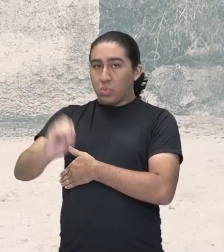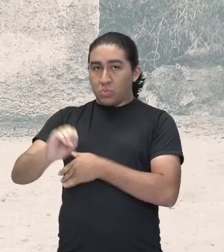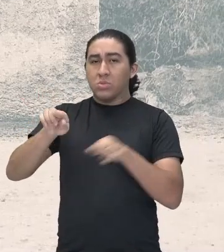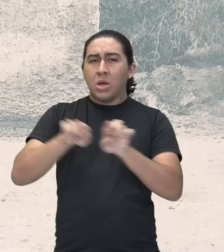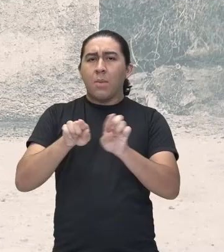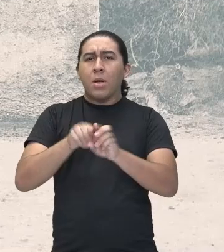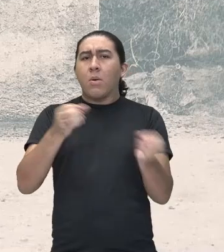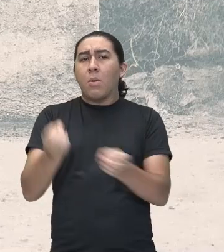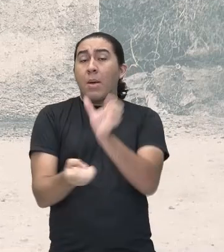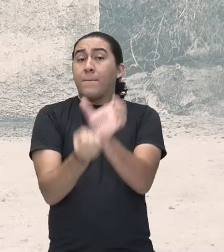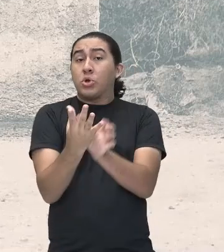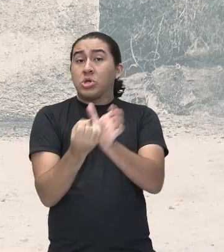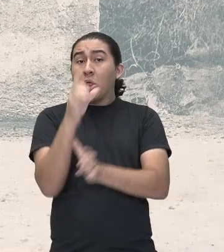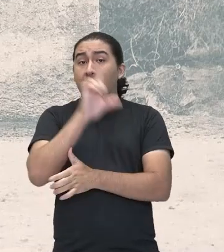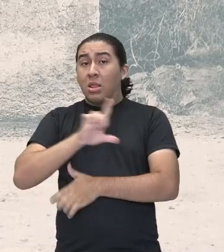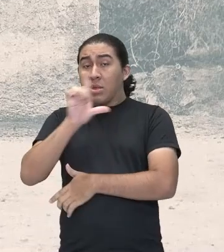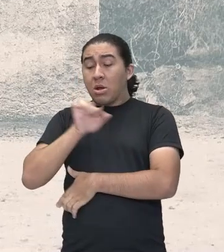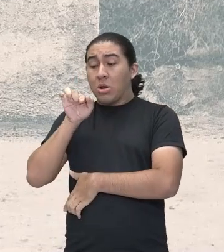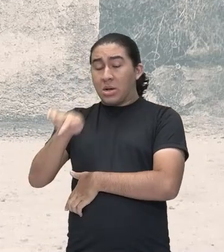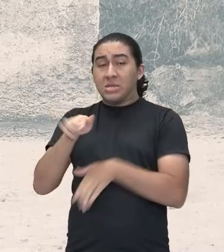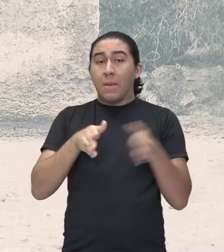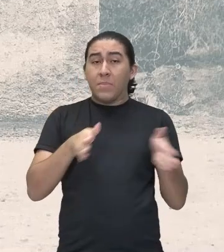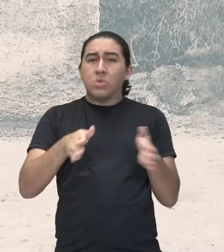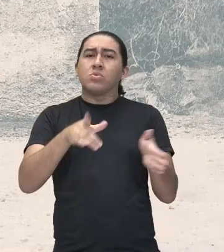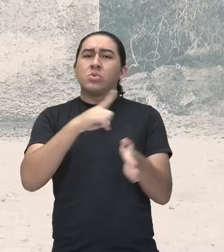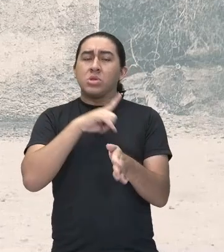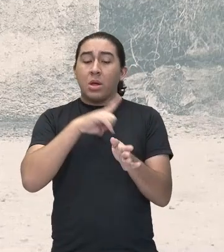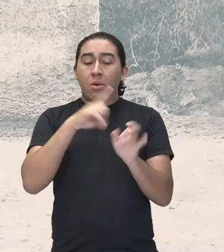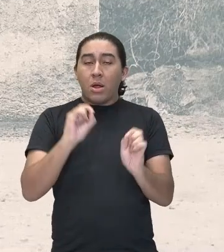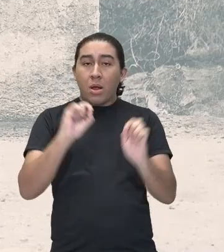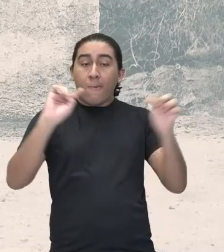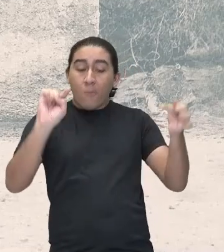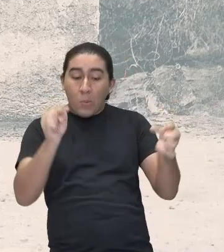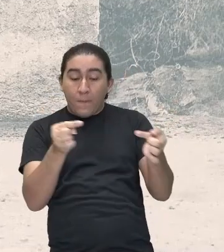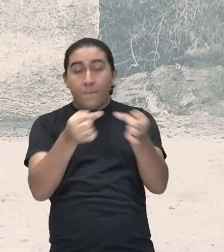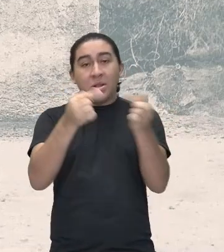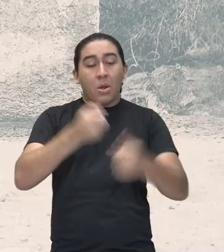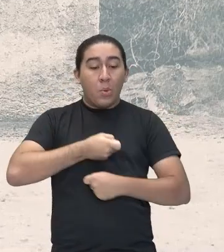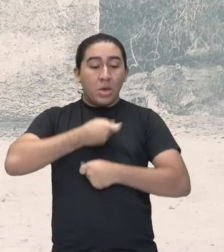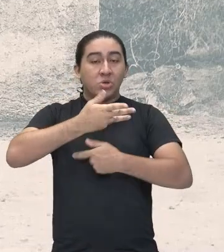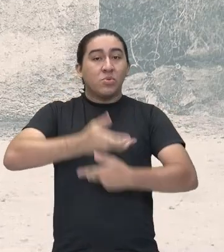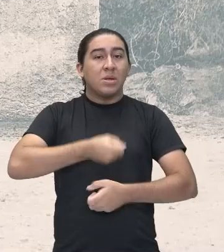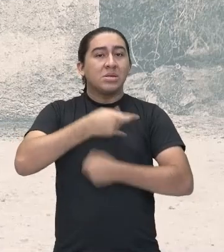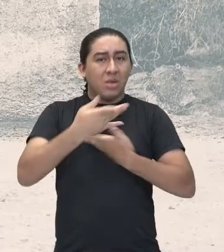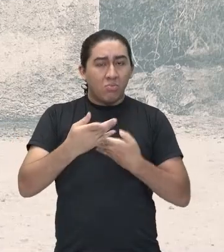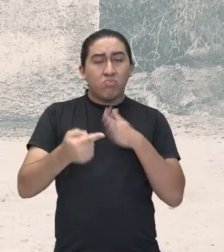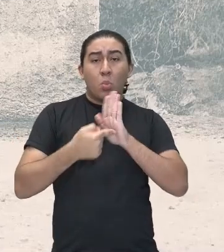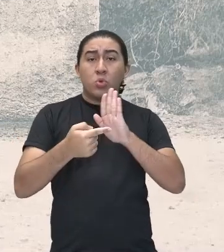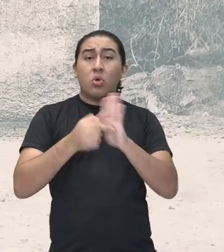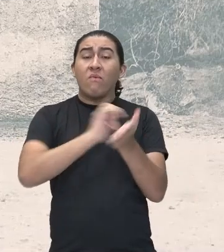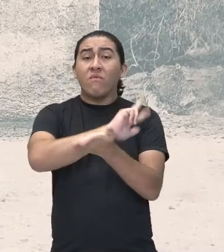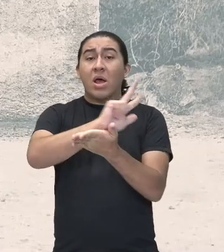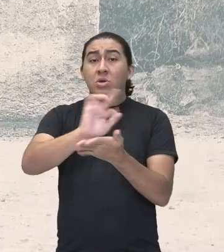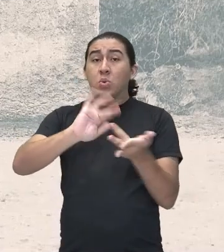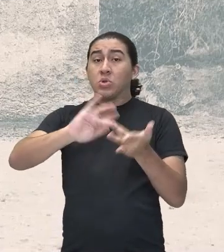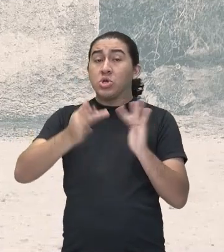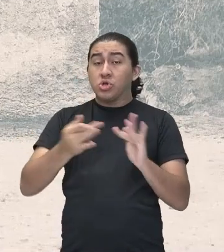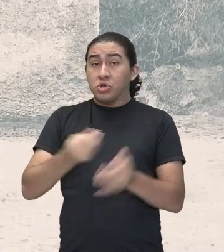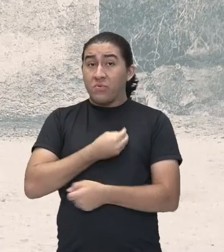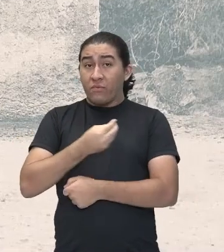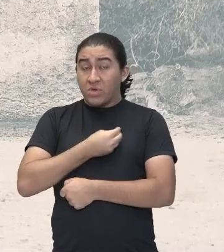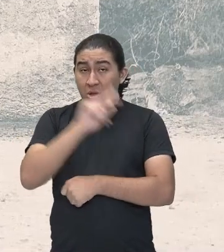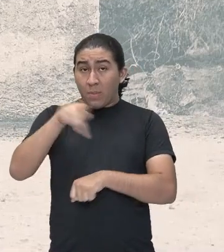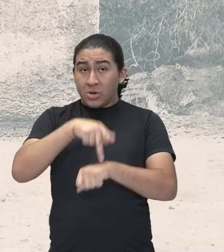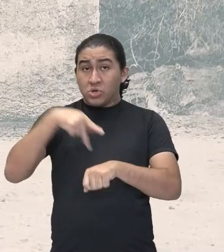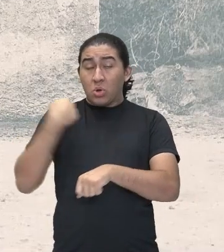autor nesse período, uma produção expressiva que retratou diversas realidades do nosso país, especialmente ali da região do Vale